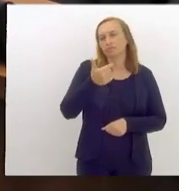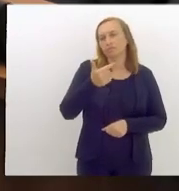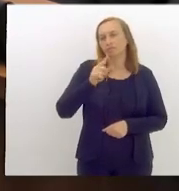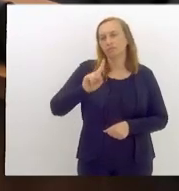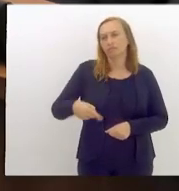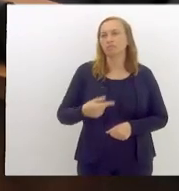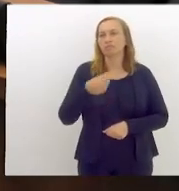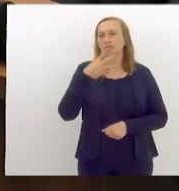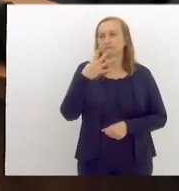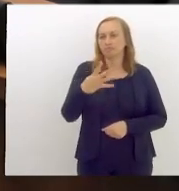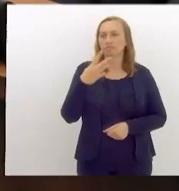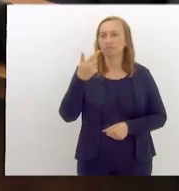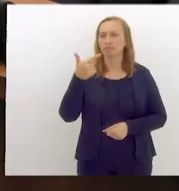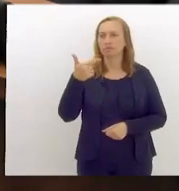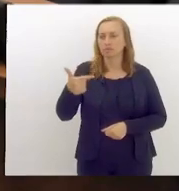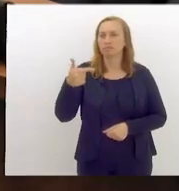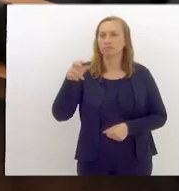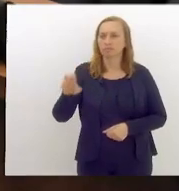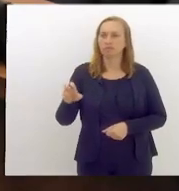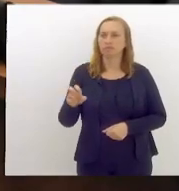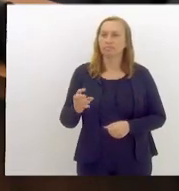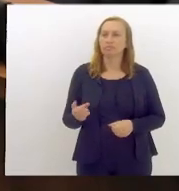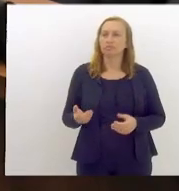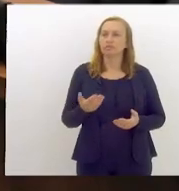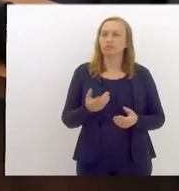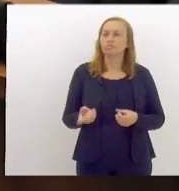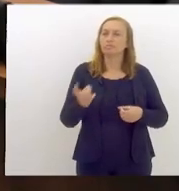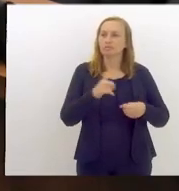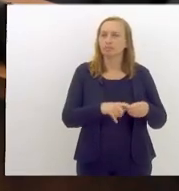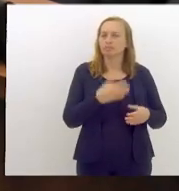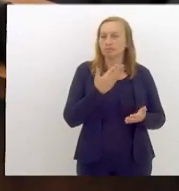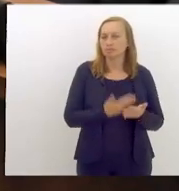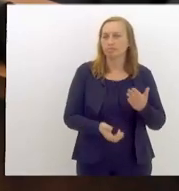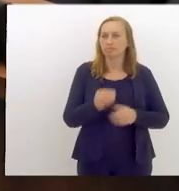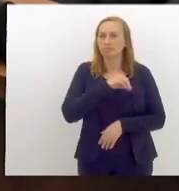12,425 de recomposição de perdas